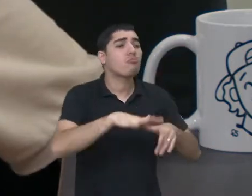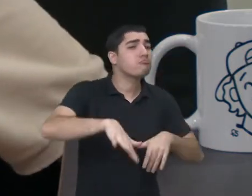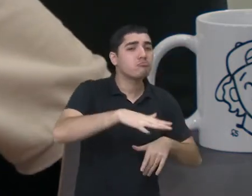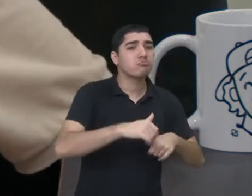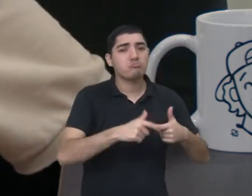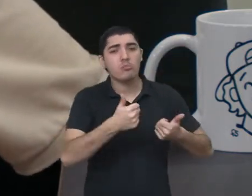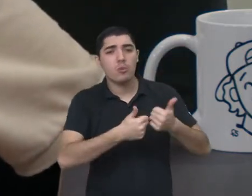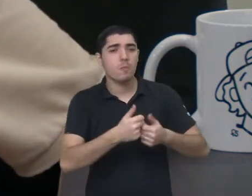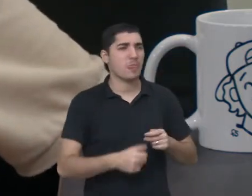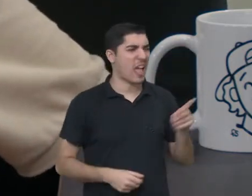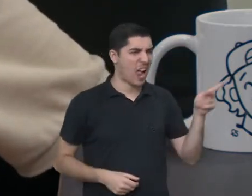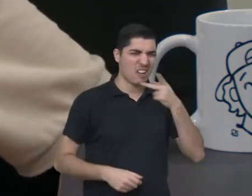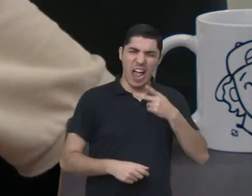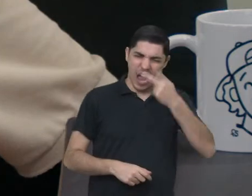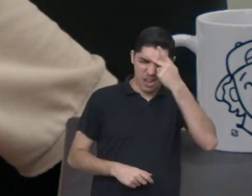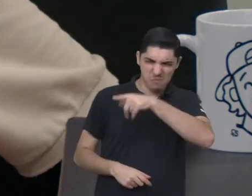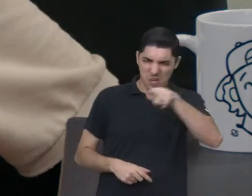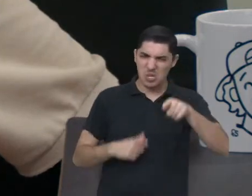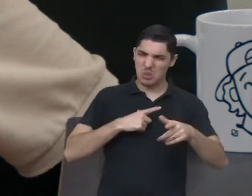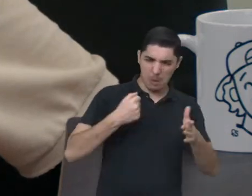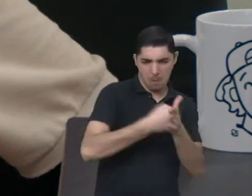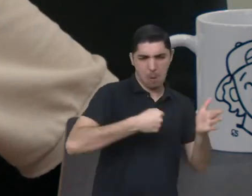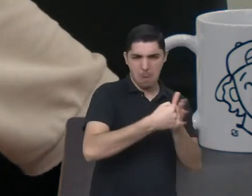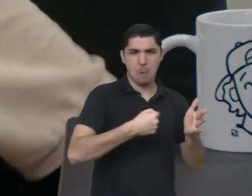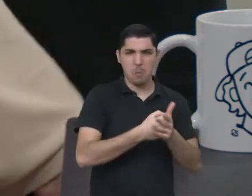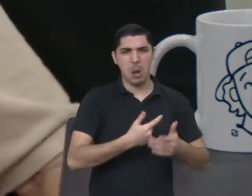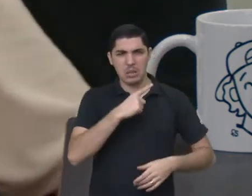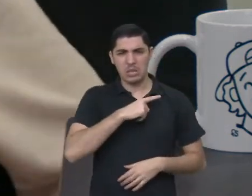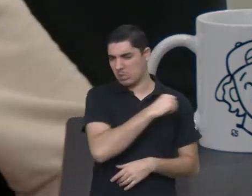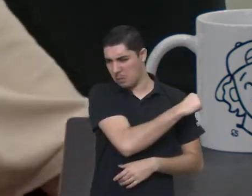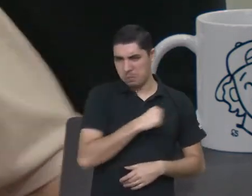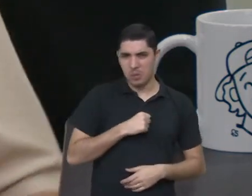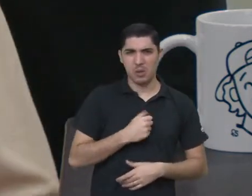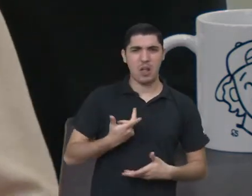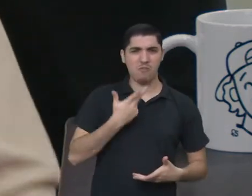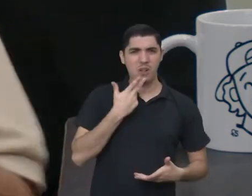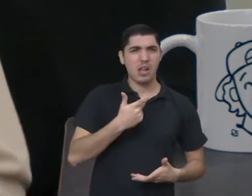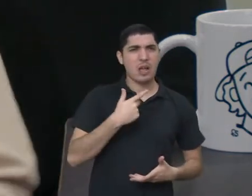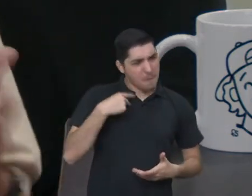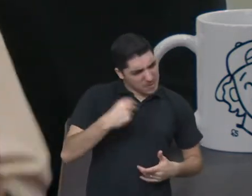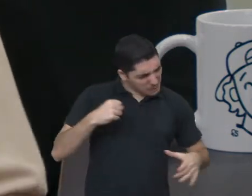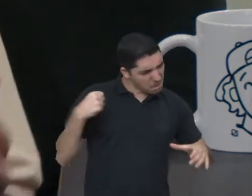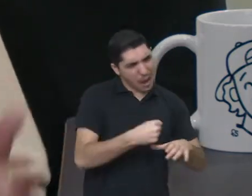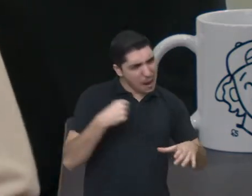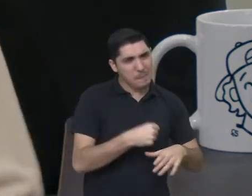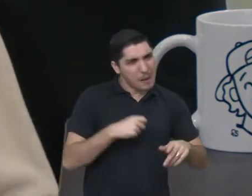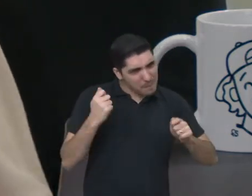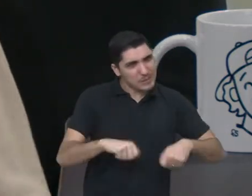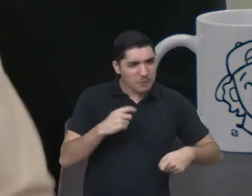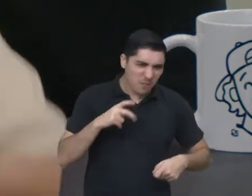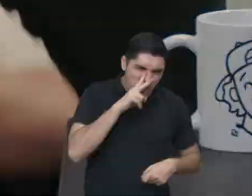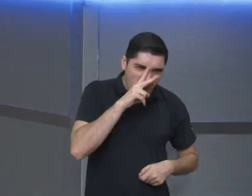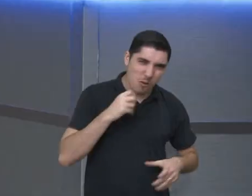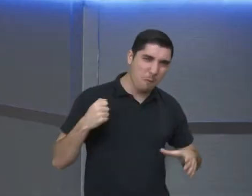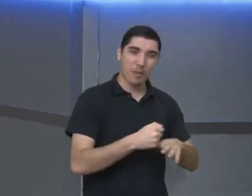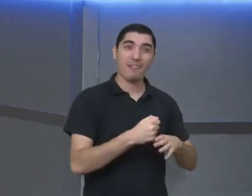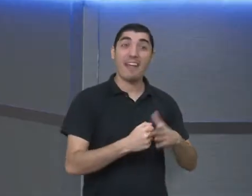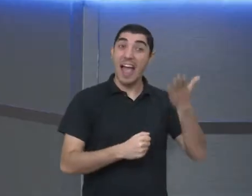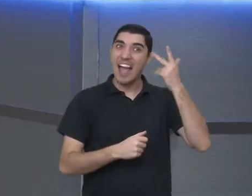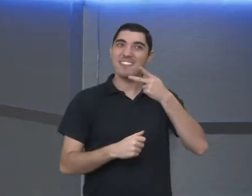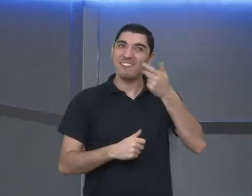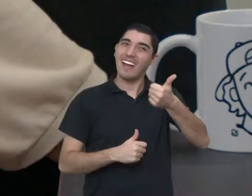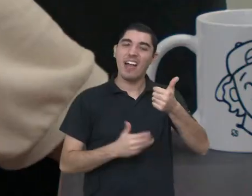viagem. E assim ia para São Paulo, Caçapava, Jacareí, Taubaté, Lorena, Guará, tinha que anunciar um por um.